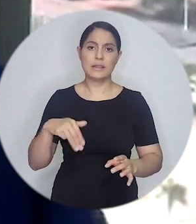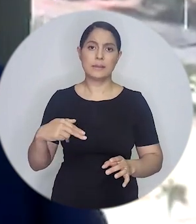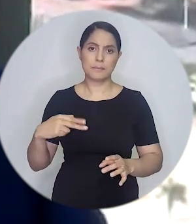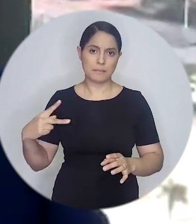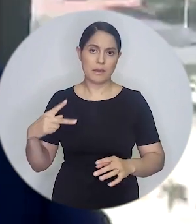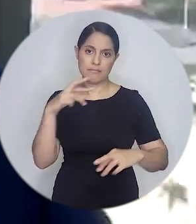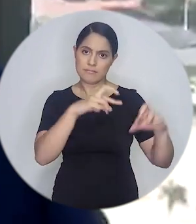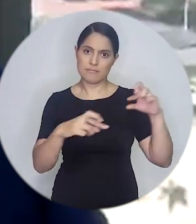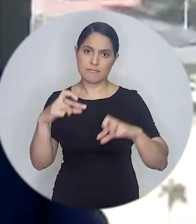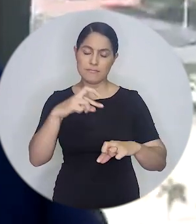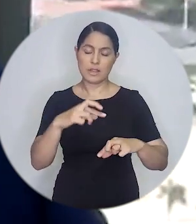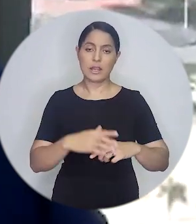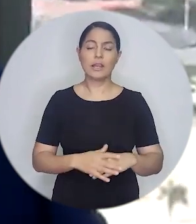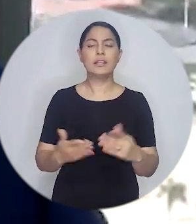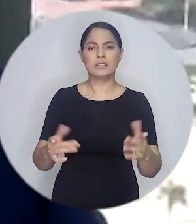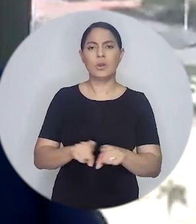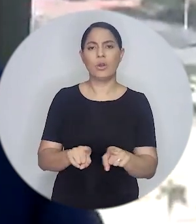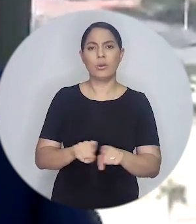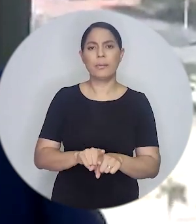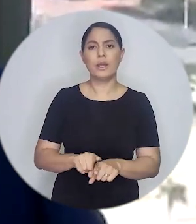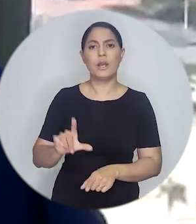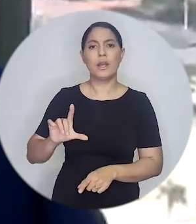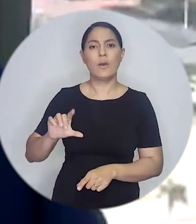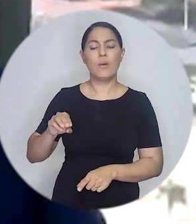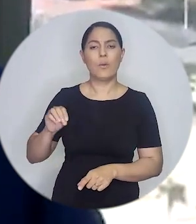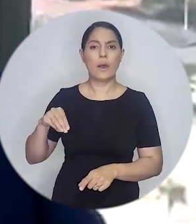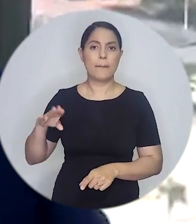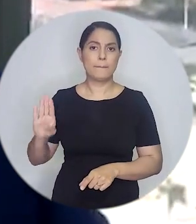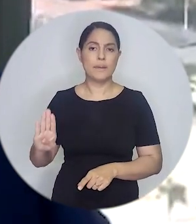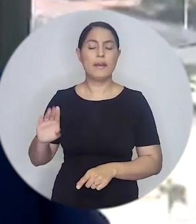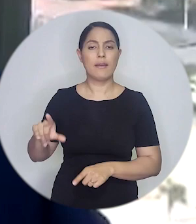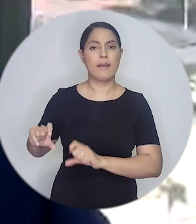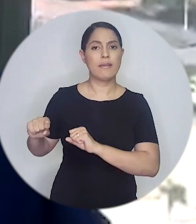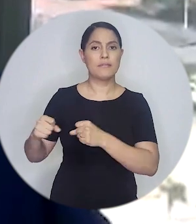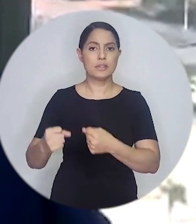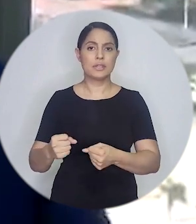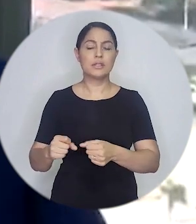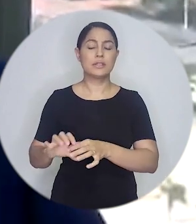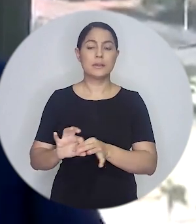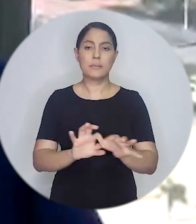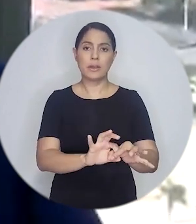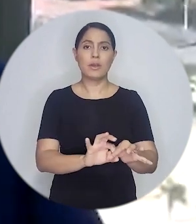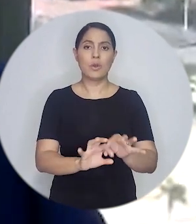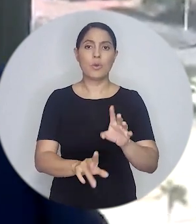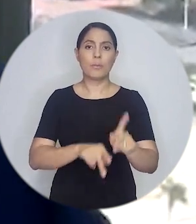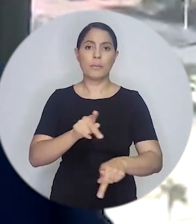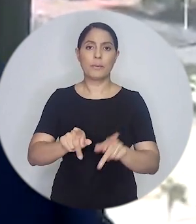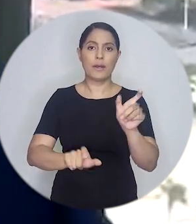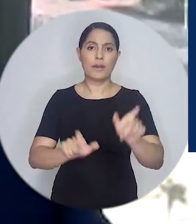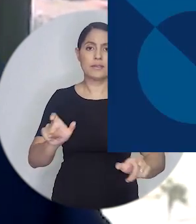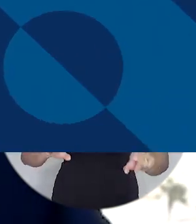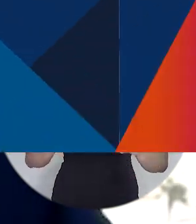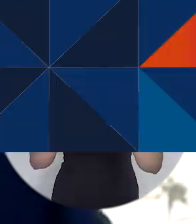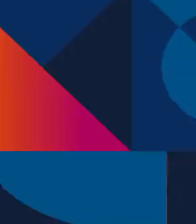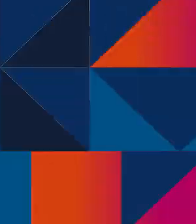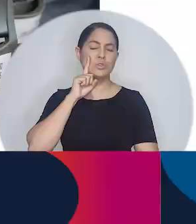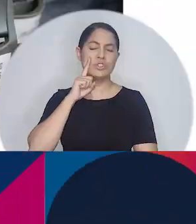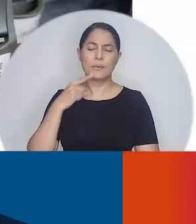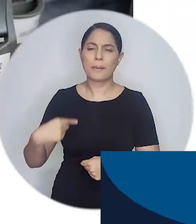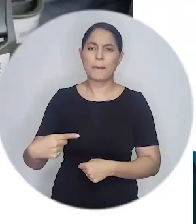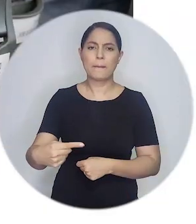brasileira e, por fim, o próprio cidadão. E a OAB, como representante da sociedade civil e também defensor desses